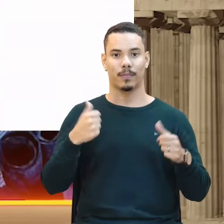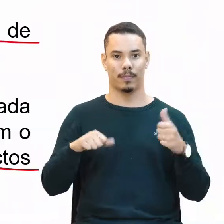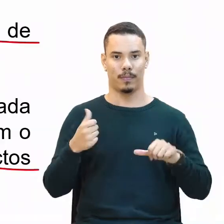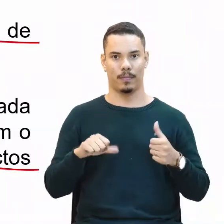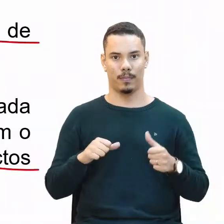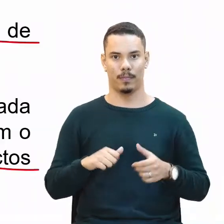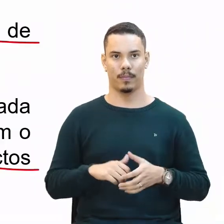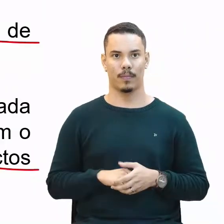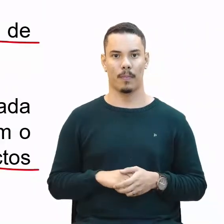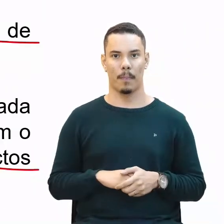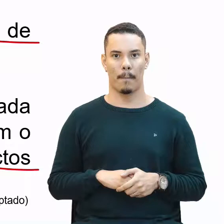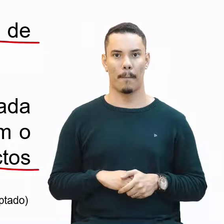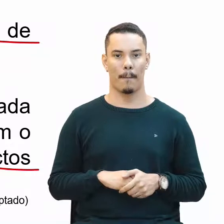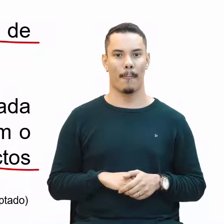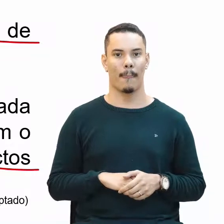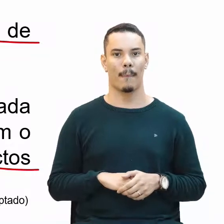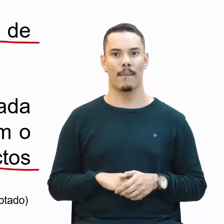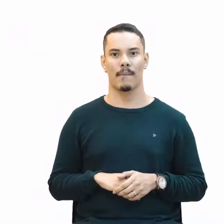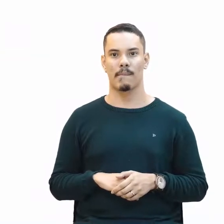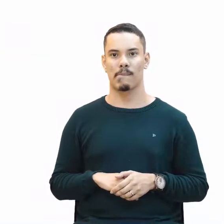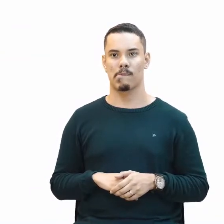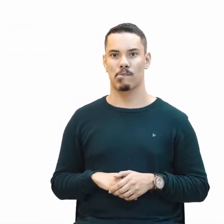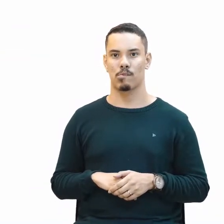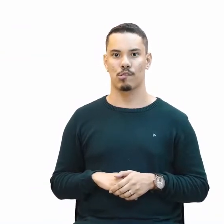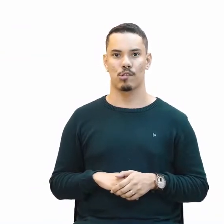continuar então?